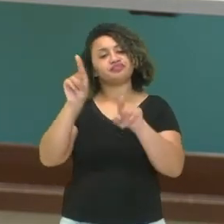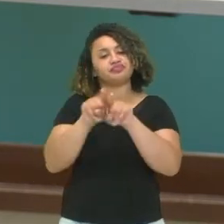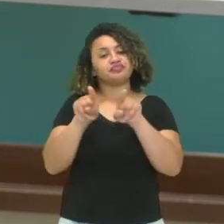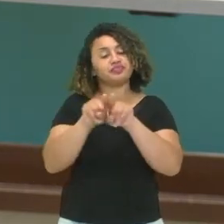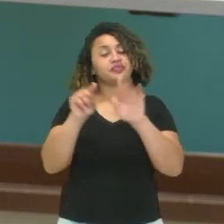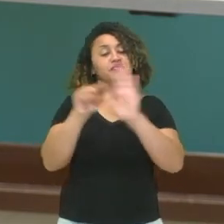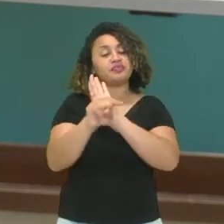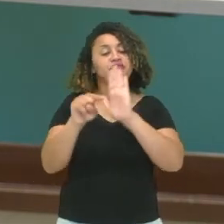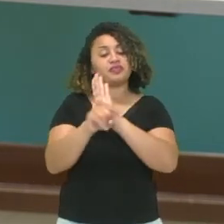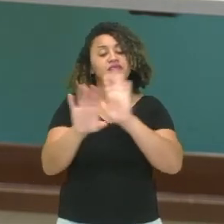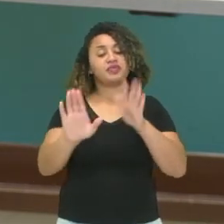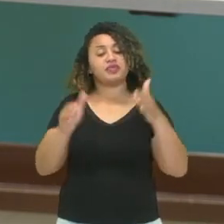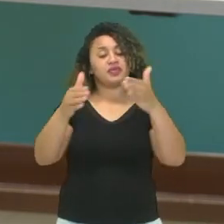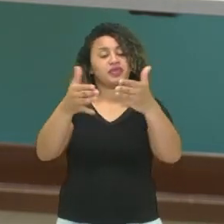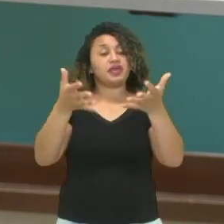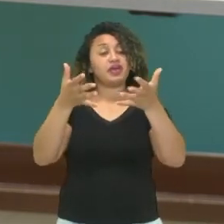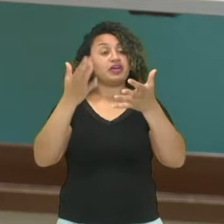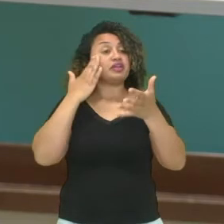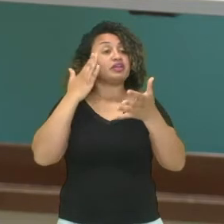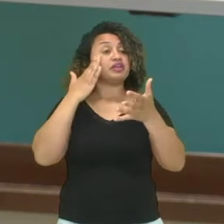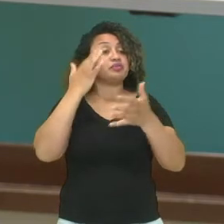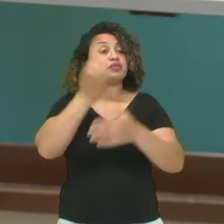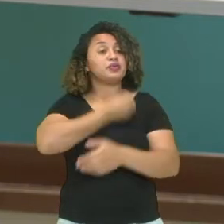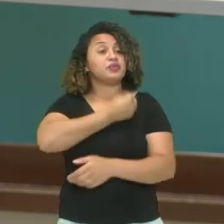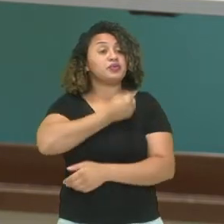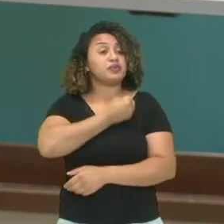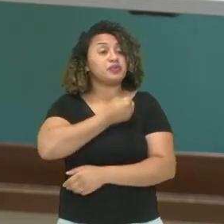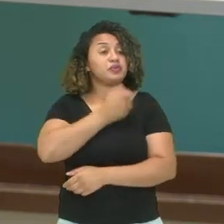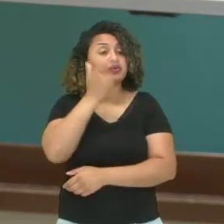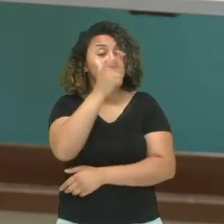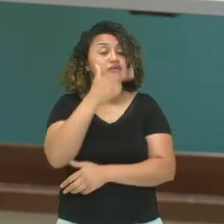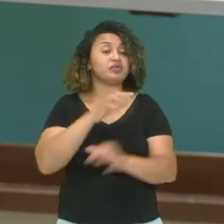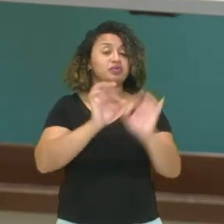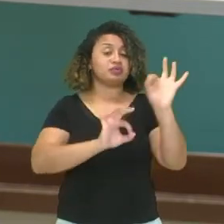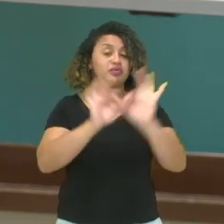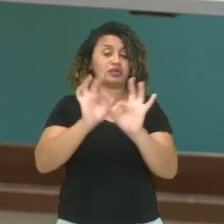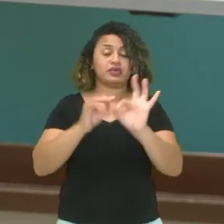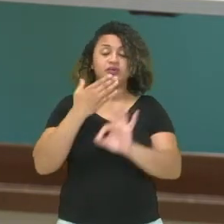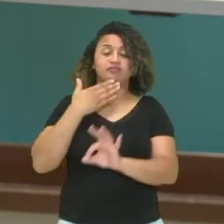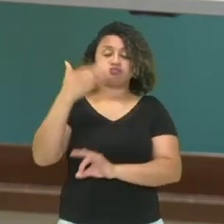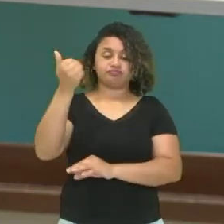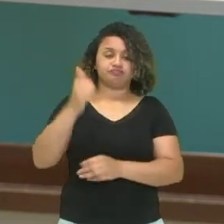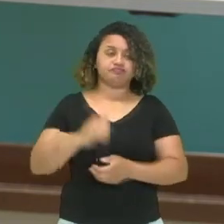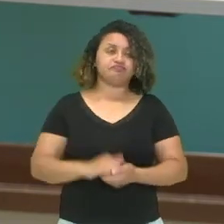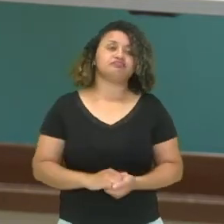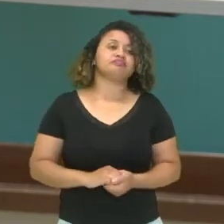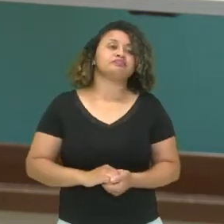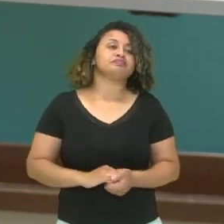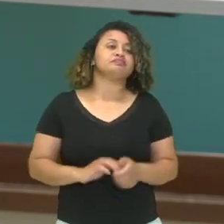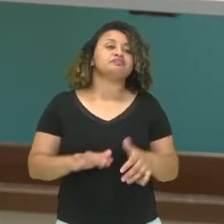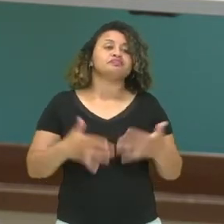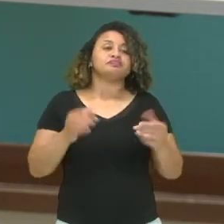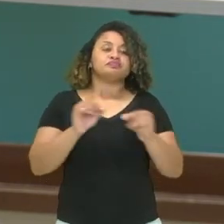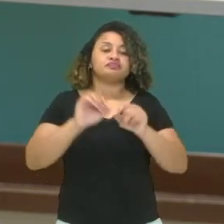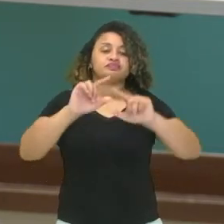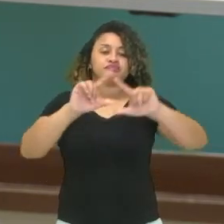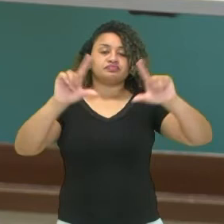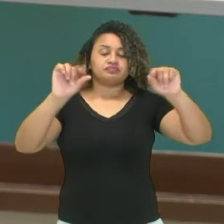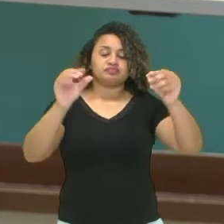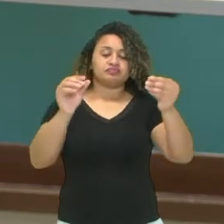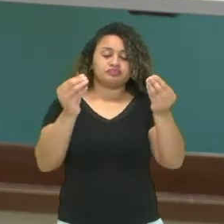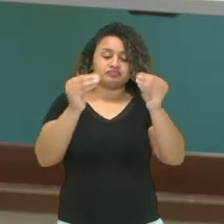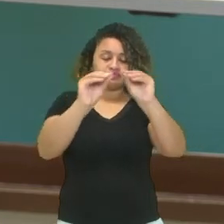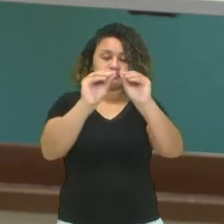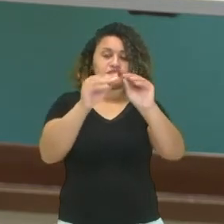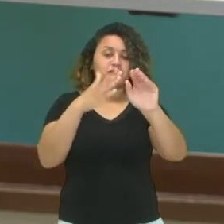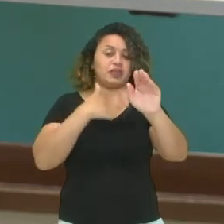específicas quando eu quero saber um número para eu poder melhor me organizar. Quando eu faço caixa de texto, eu